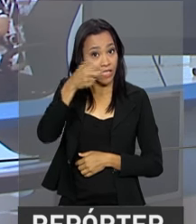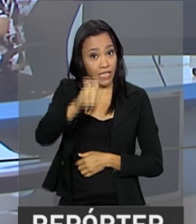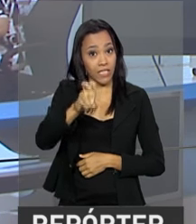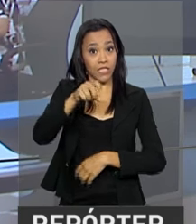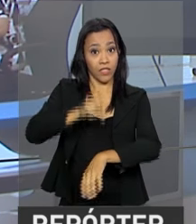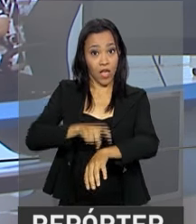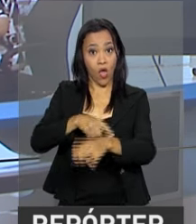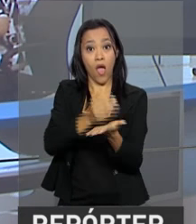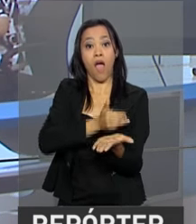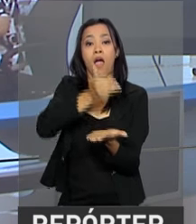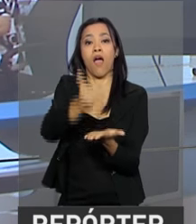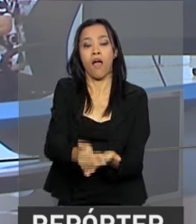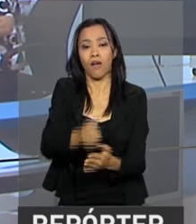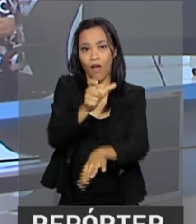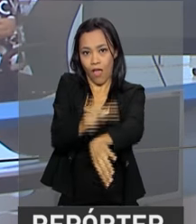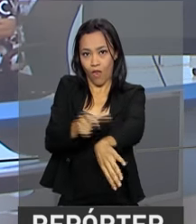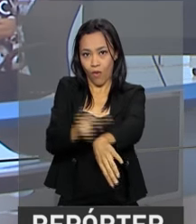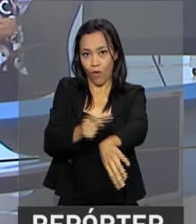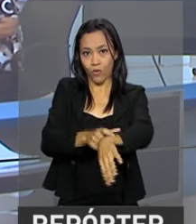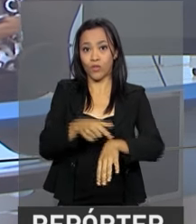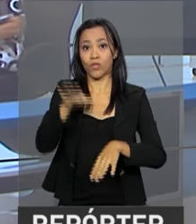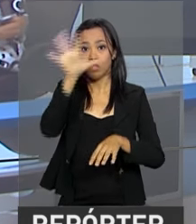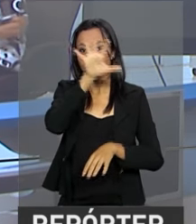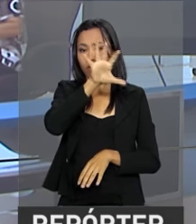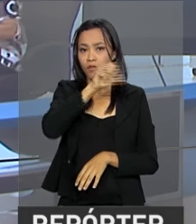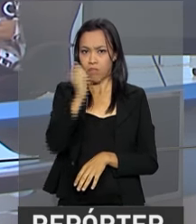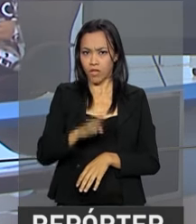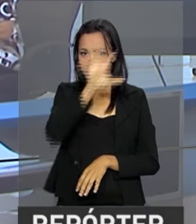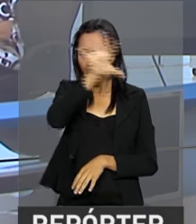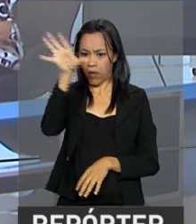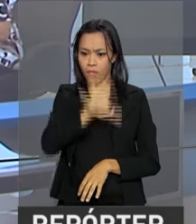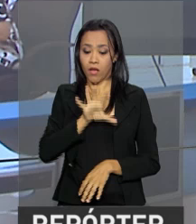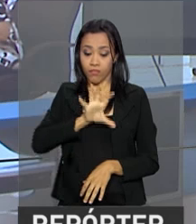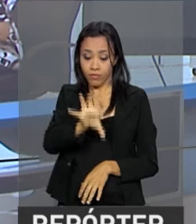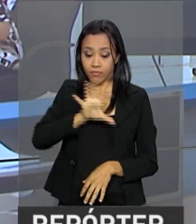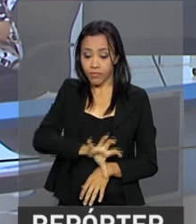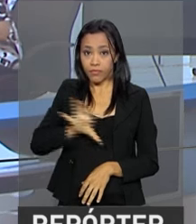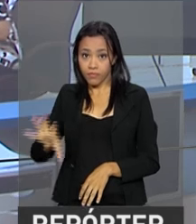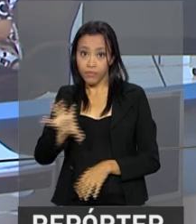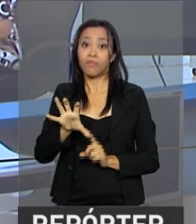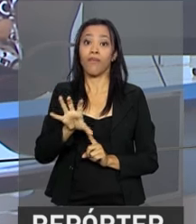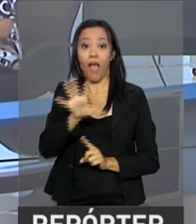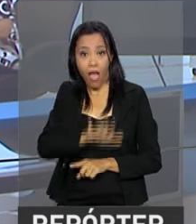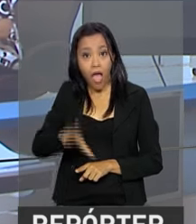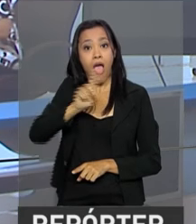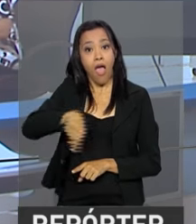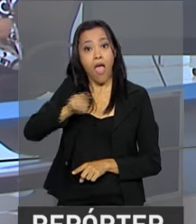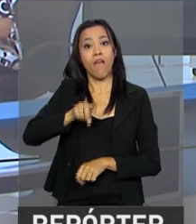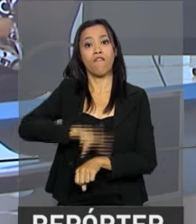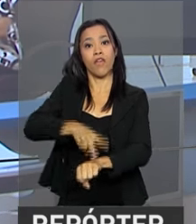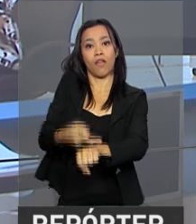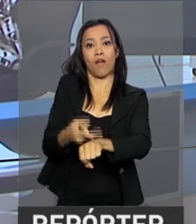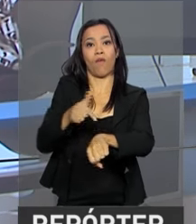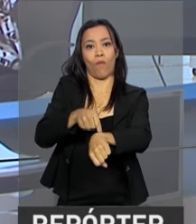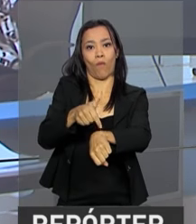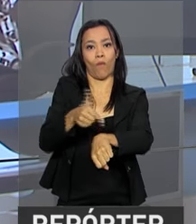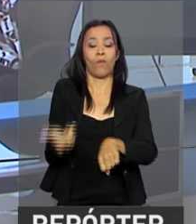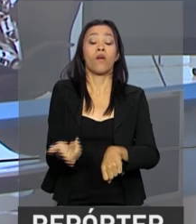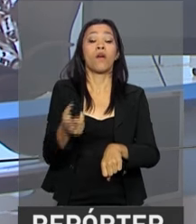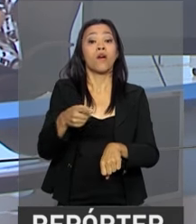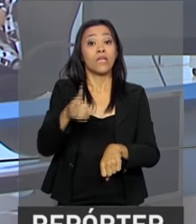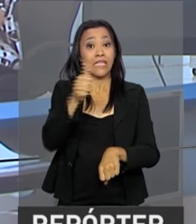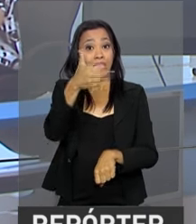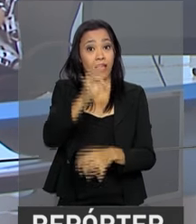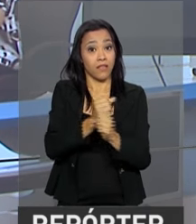adiantados em uma hora nos estados das regiões Sul, Sudeste e Centro-Oeste. É o horário de verão. Nos últimos 10 anos, a medida